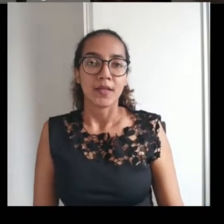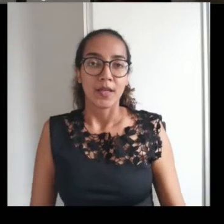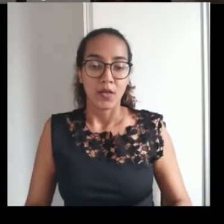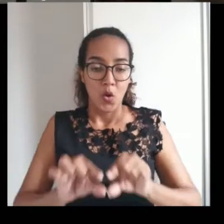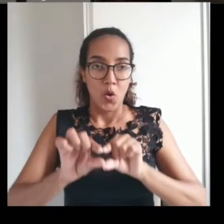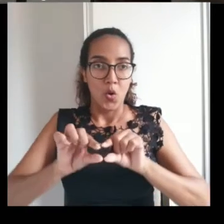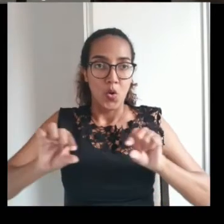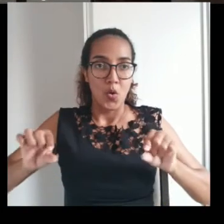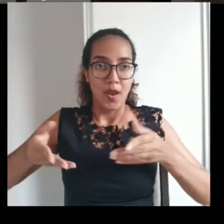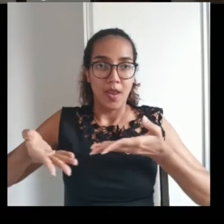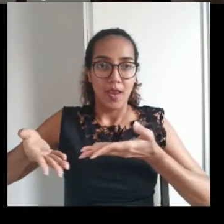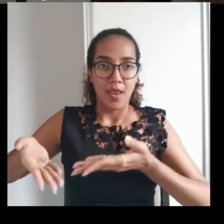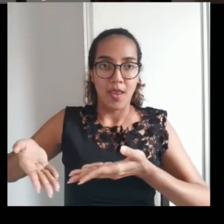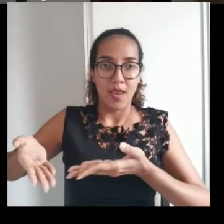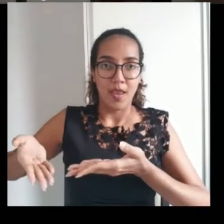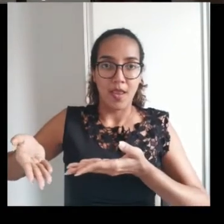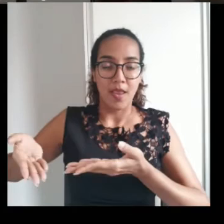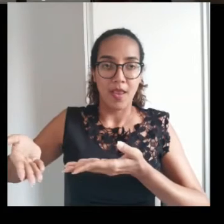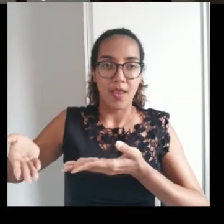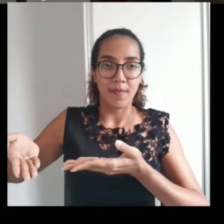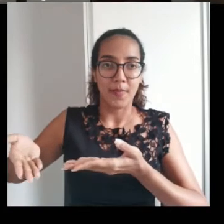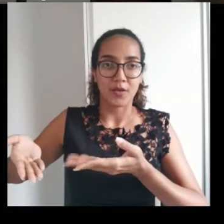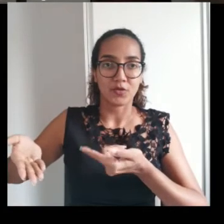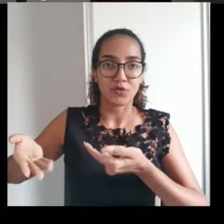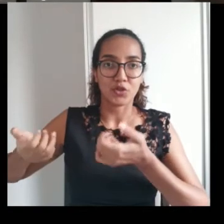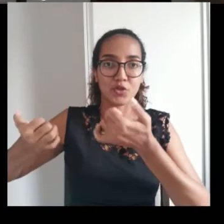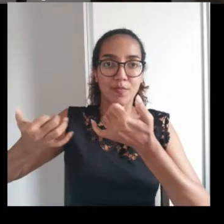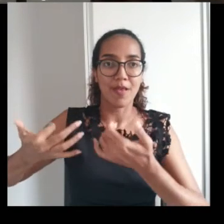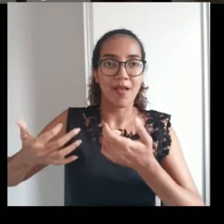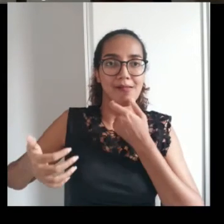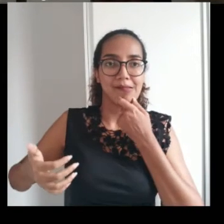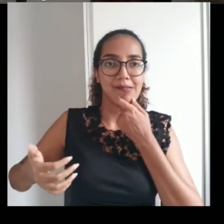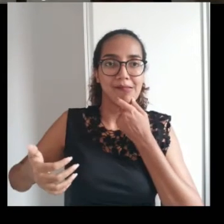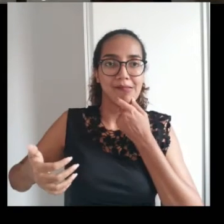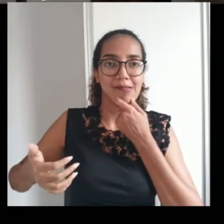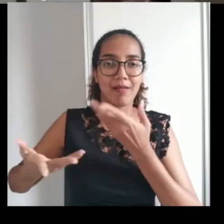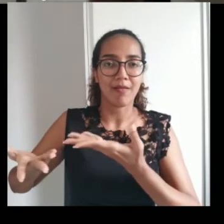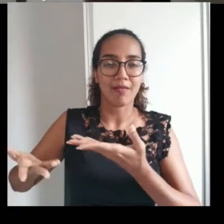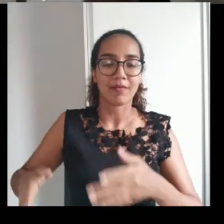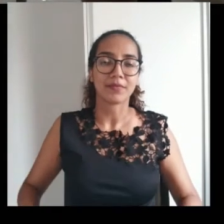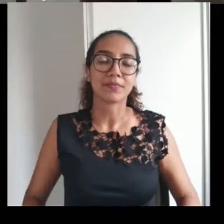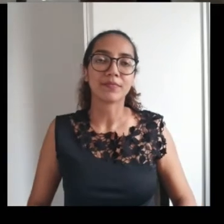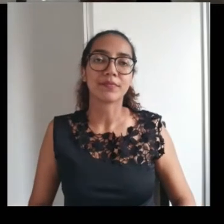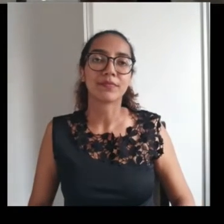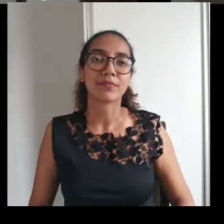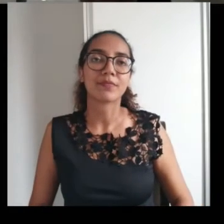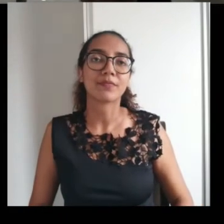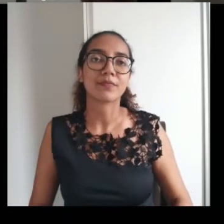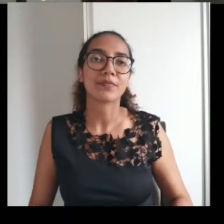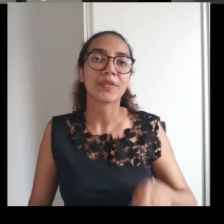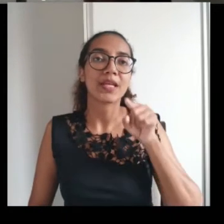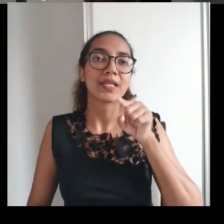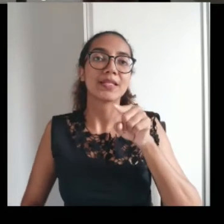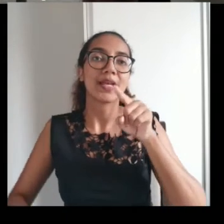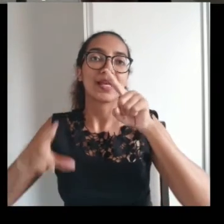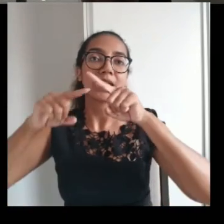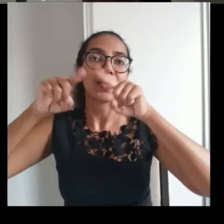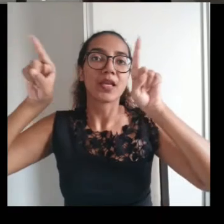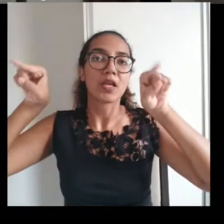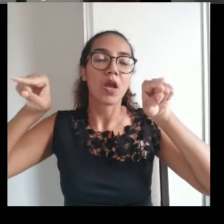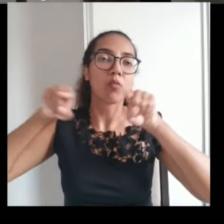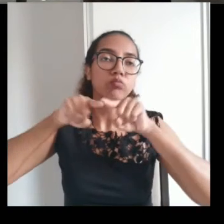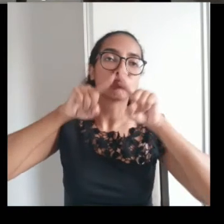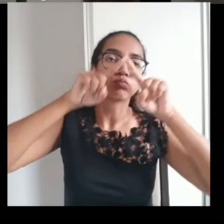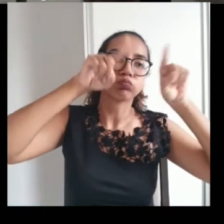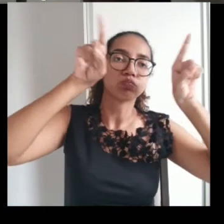Tá aqui, ó, repositórios, tá? Bom, isso aqui é um diagrama de classes, onde a gente, de